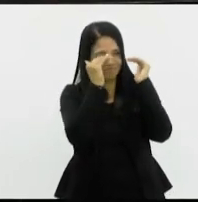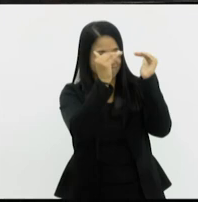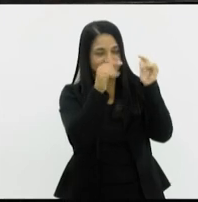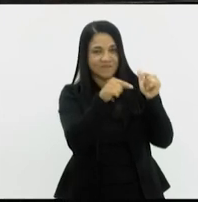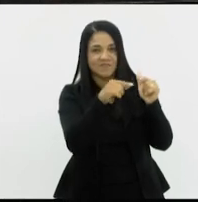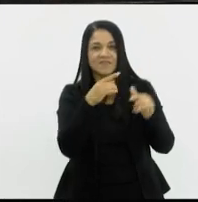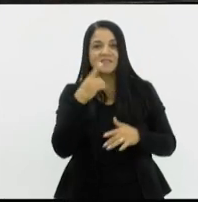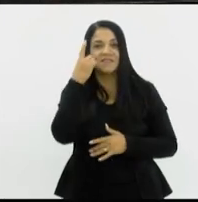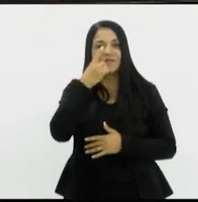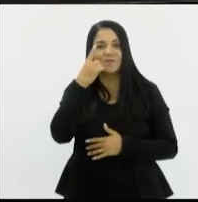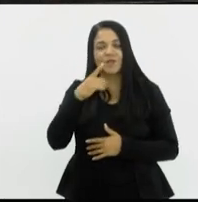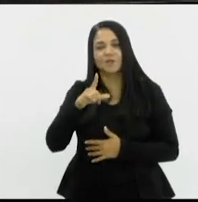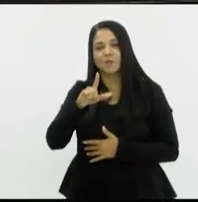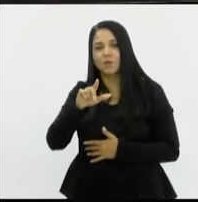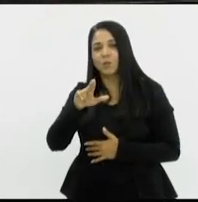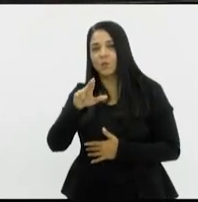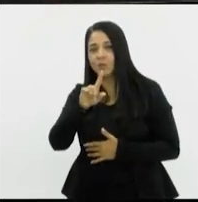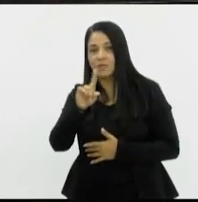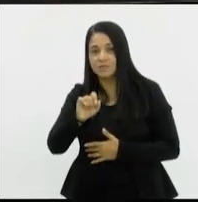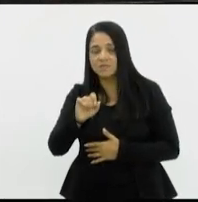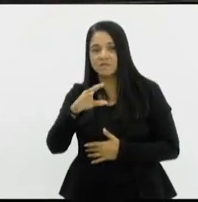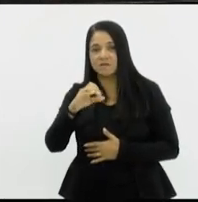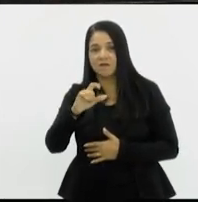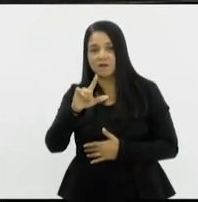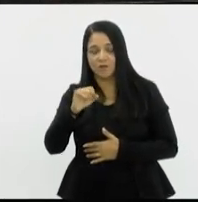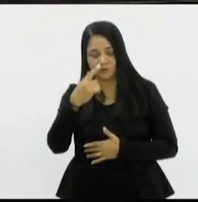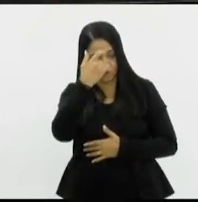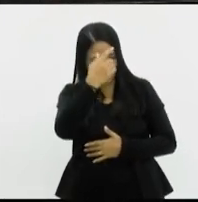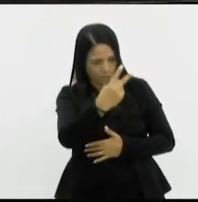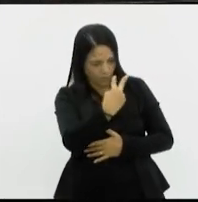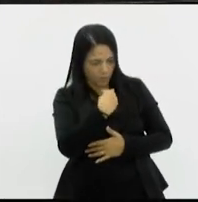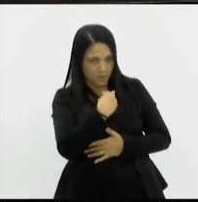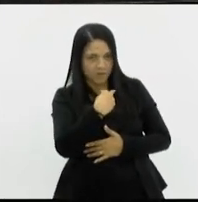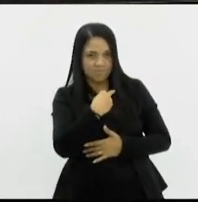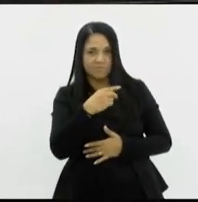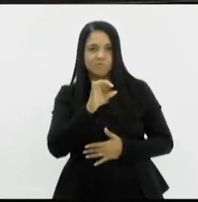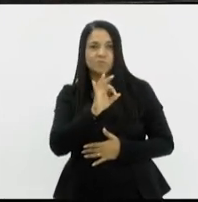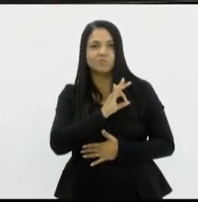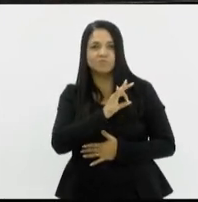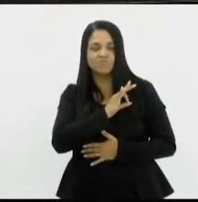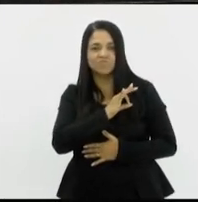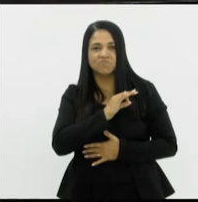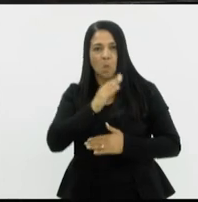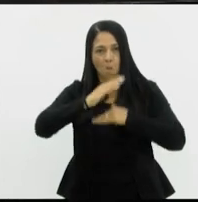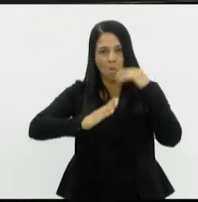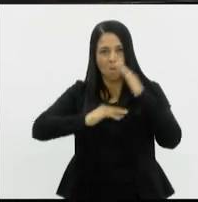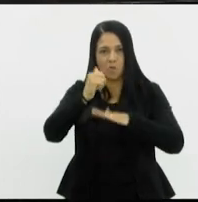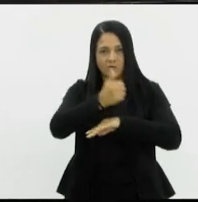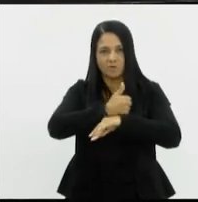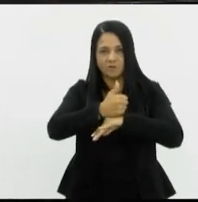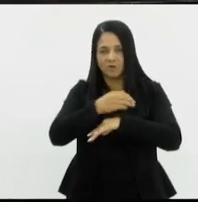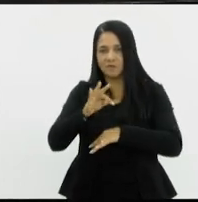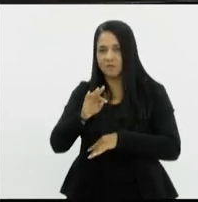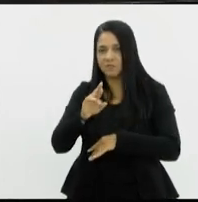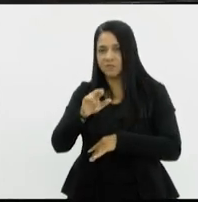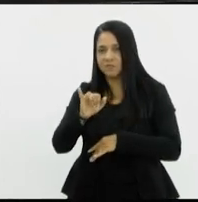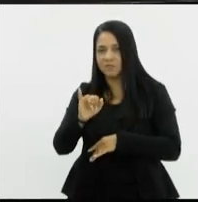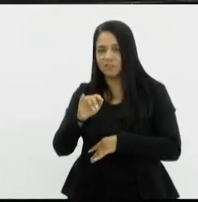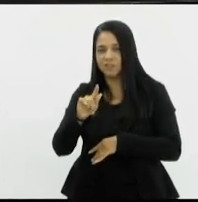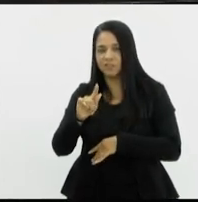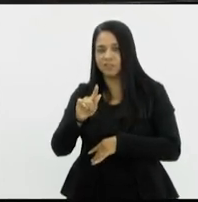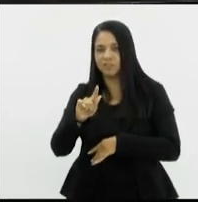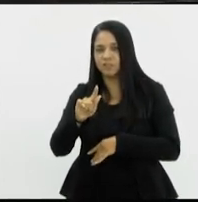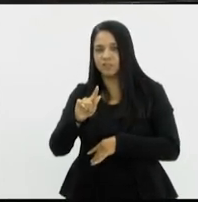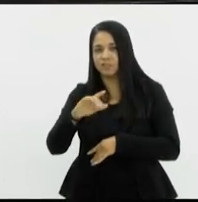Luiz Cláudio, que viu neste militar um profissional de trincheira, o nome indicado para receber a